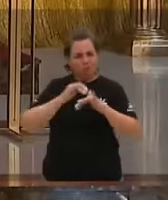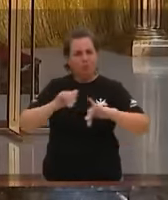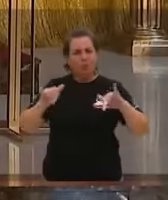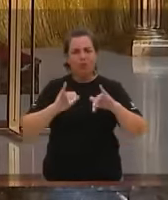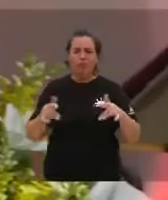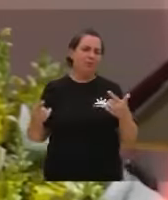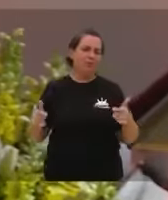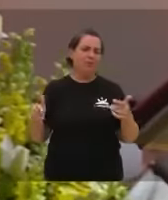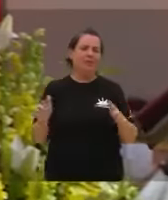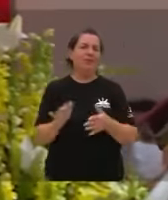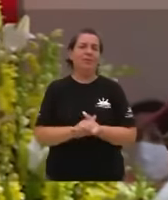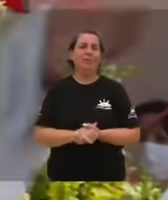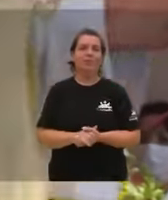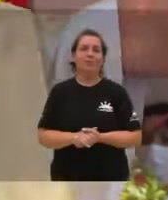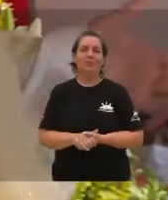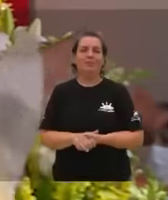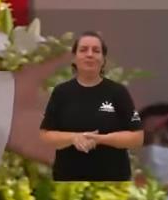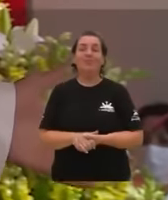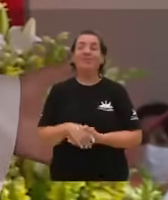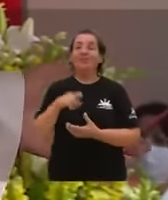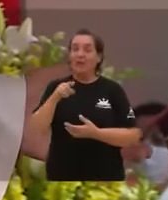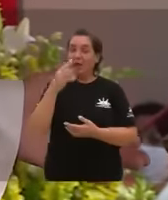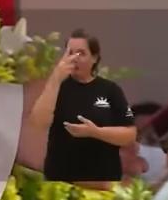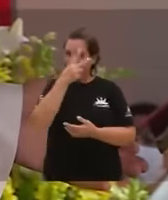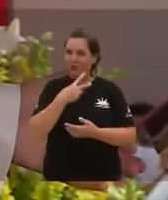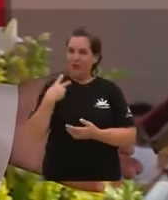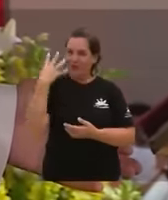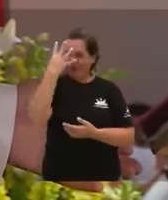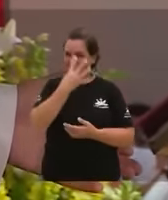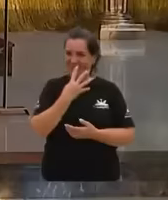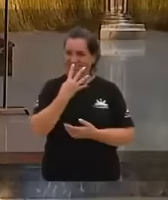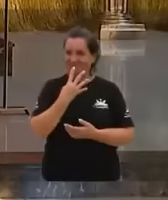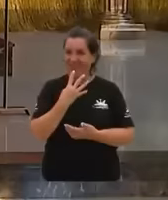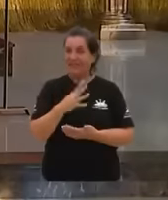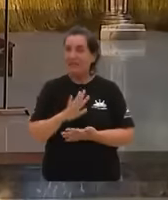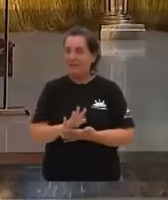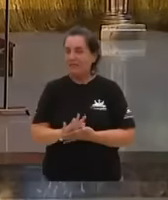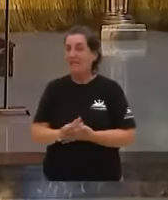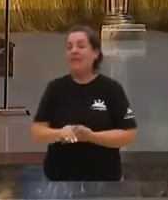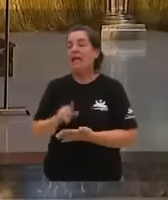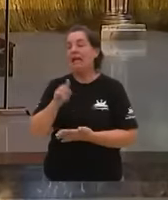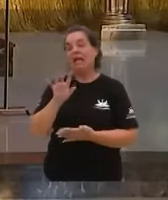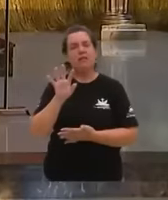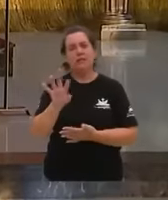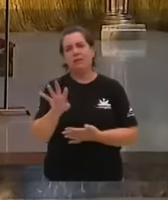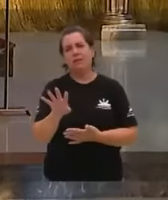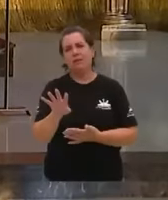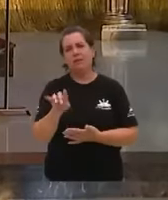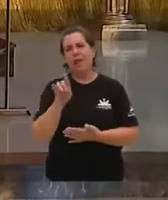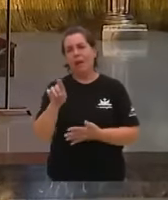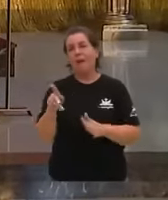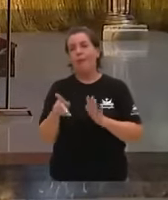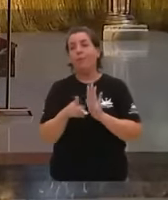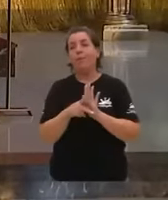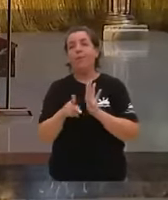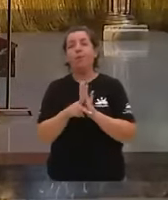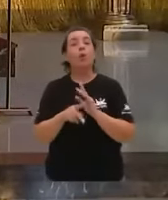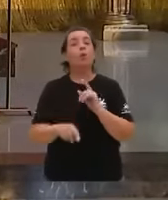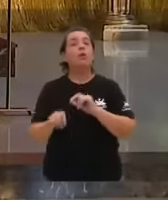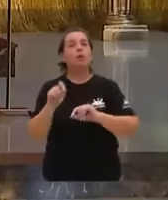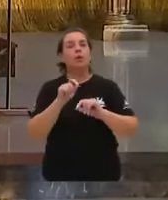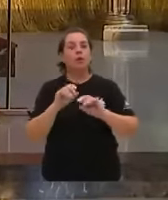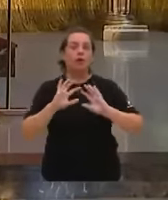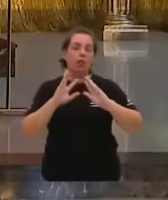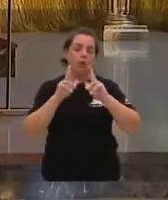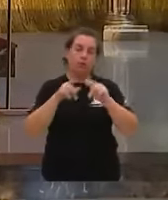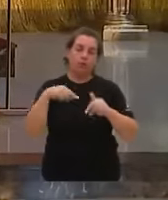Então, estas 24 horas é exatamente dedicada a